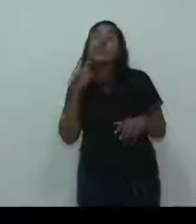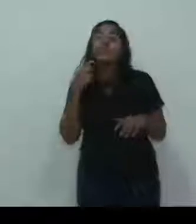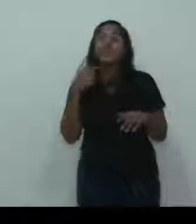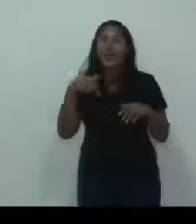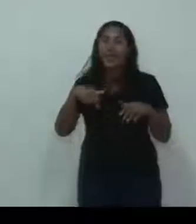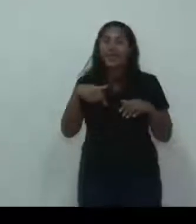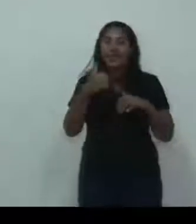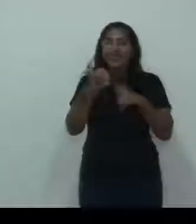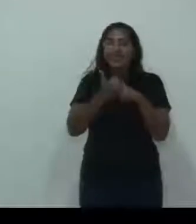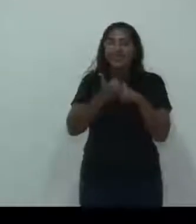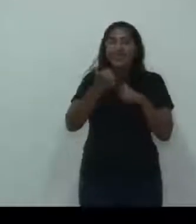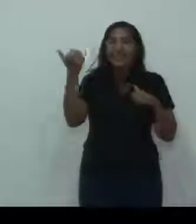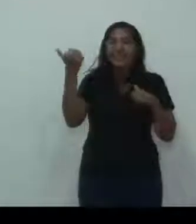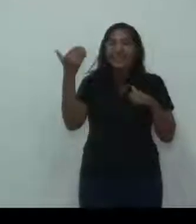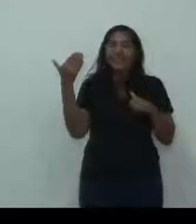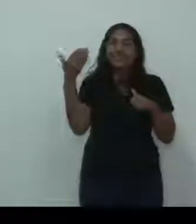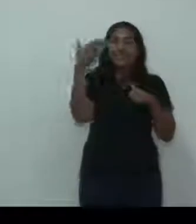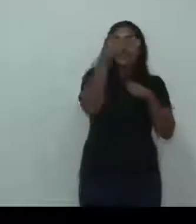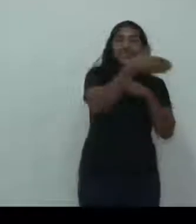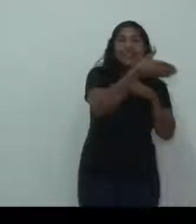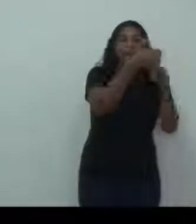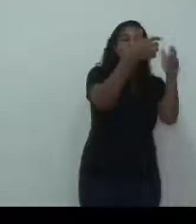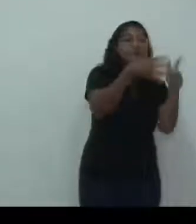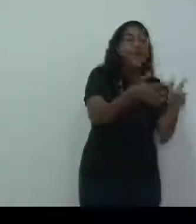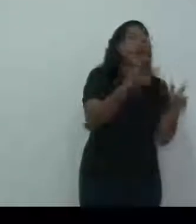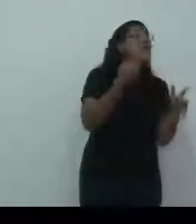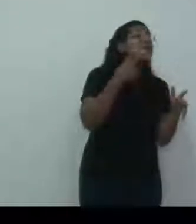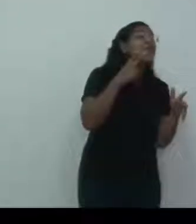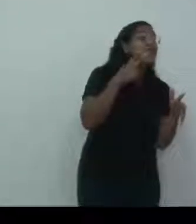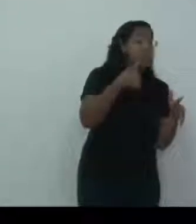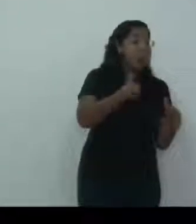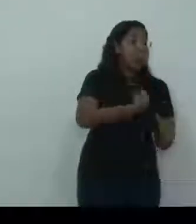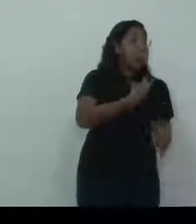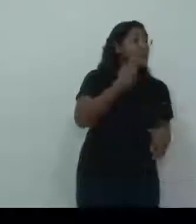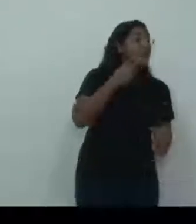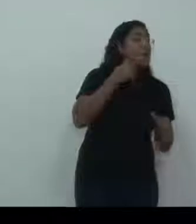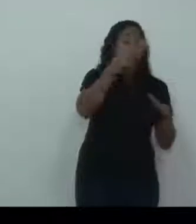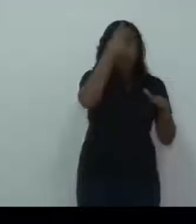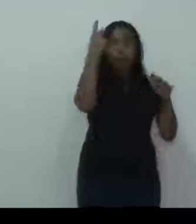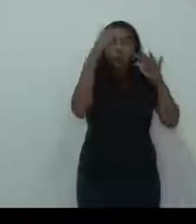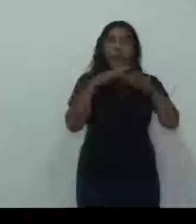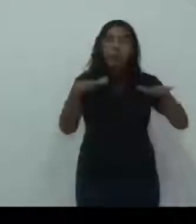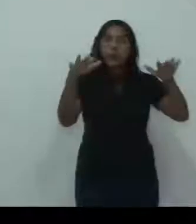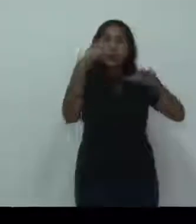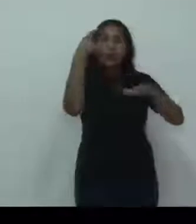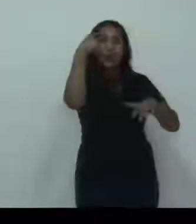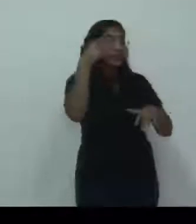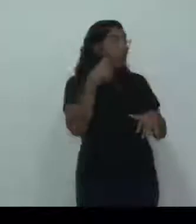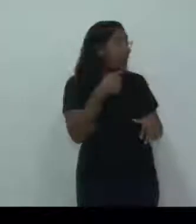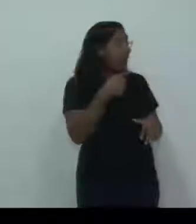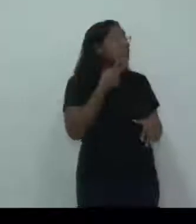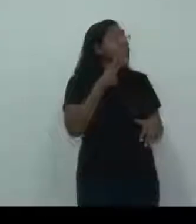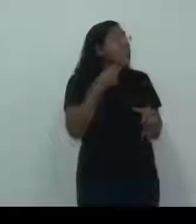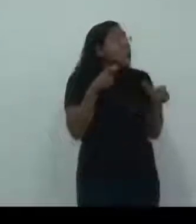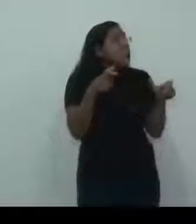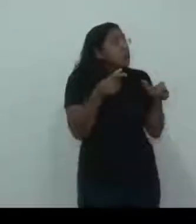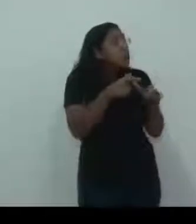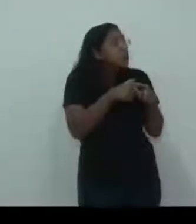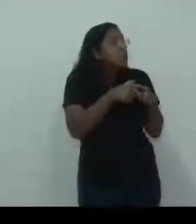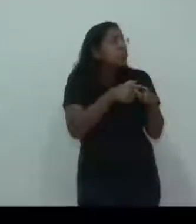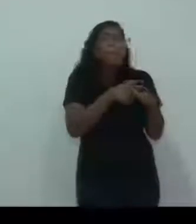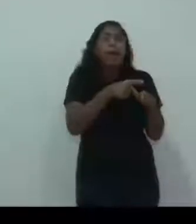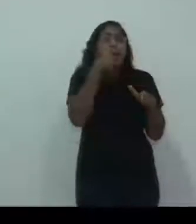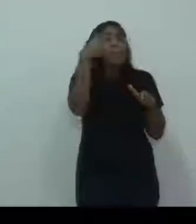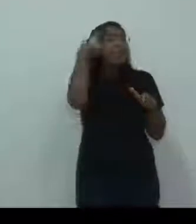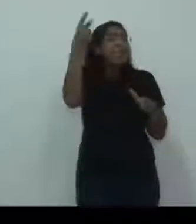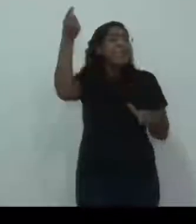vezes, as pessoas ainda têm a imagem de Vinhedo de 20 anos atrás. E eu fui levar 3 reivindicações principais. Questão da saúde,